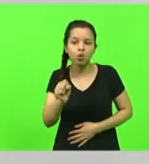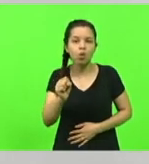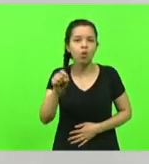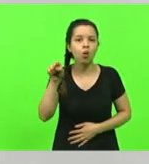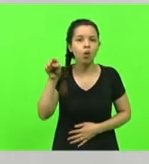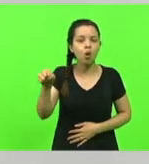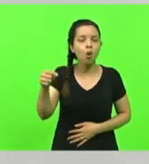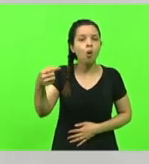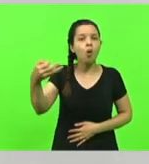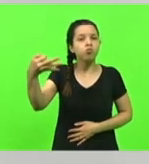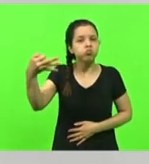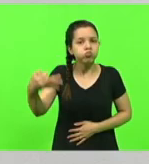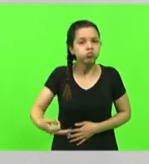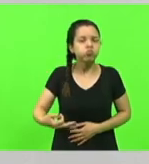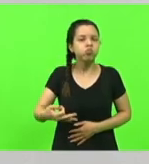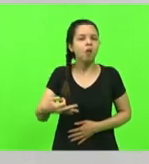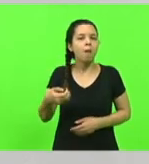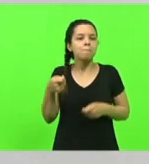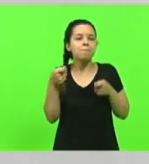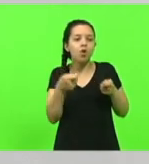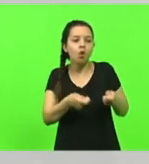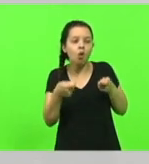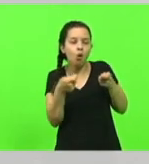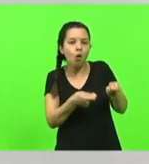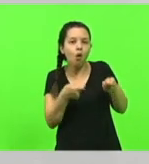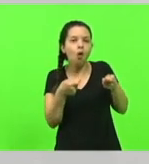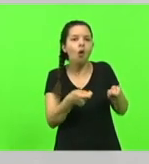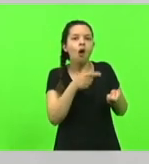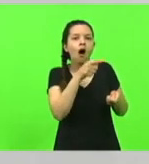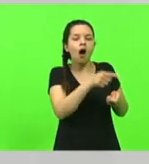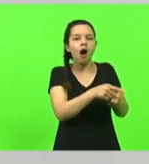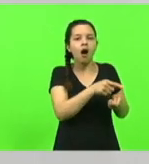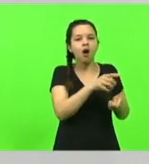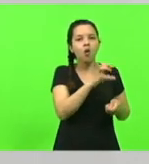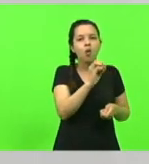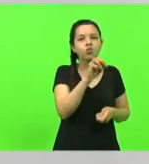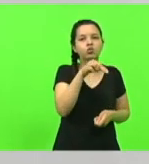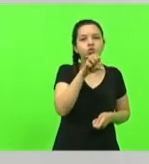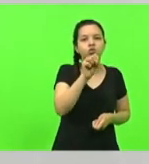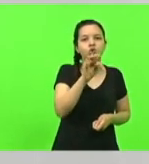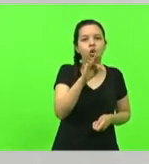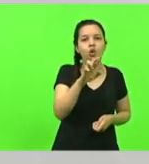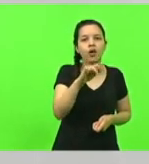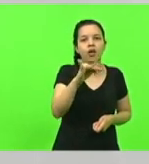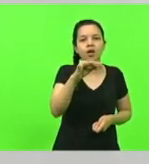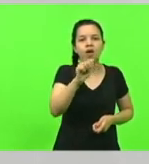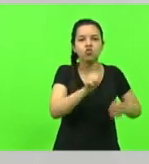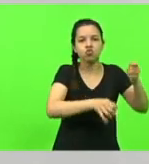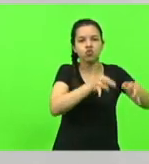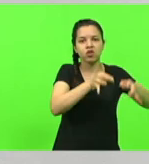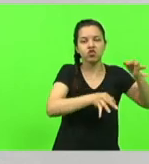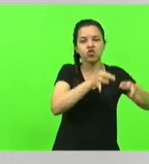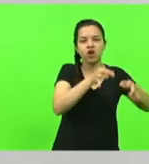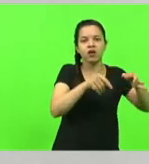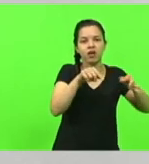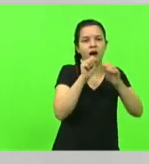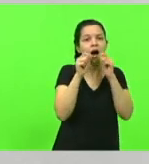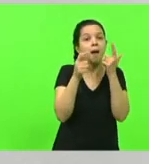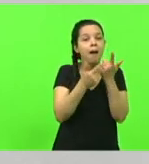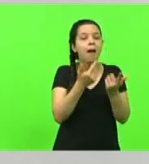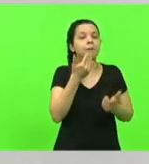fez uma provocação à consultoria jurídica da casa pedindo uma nota técnica e essa nota